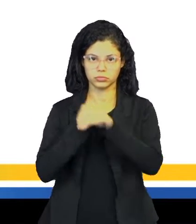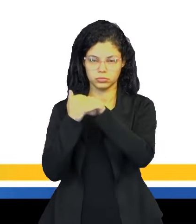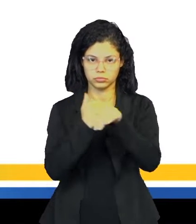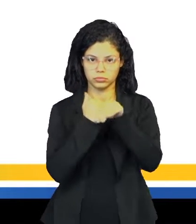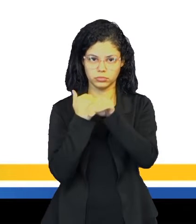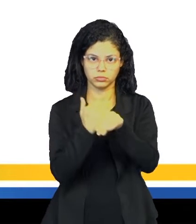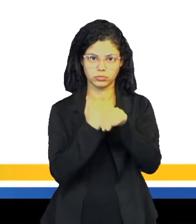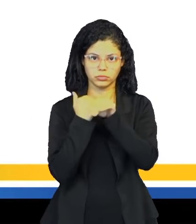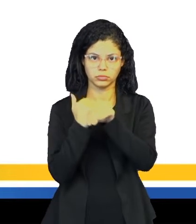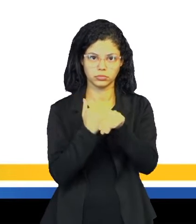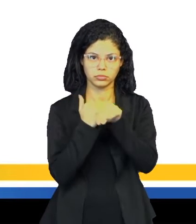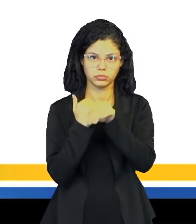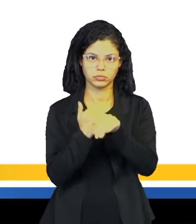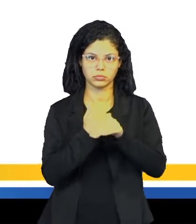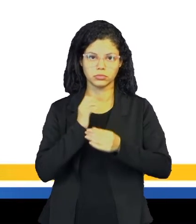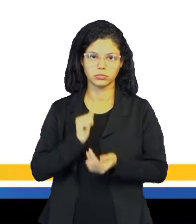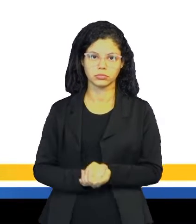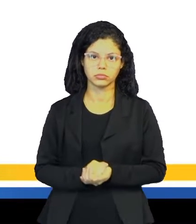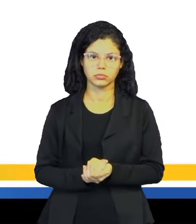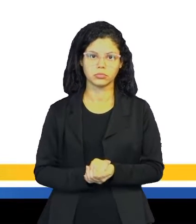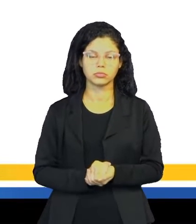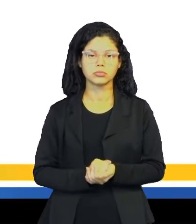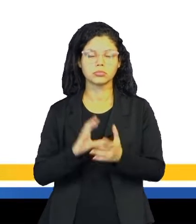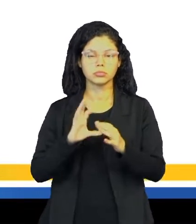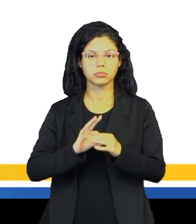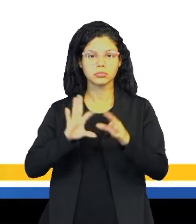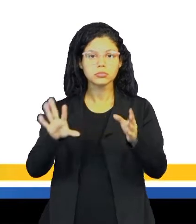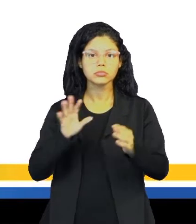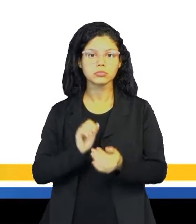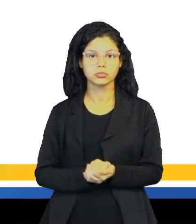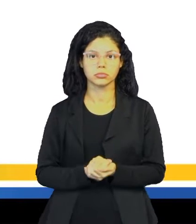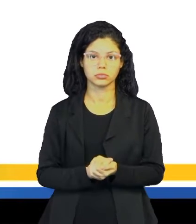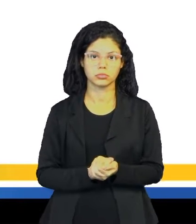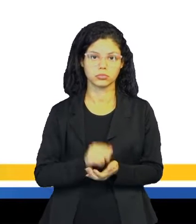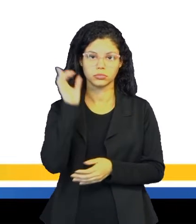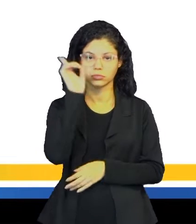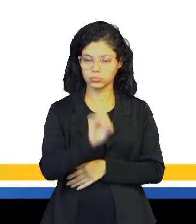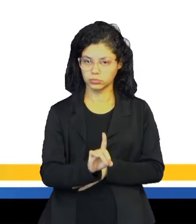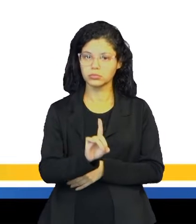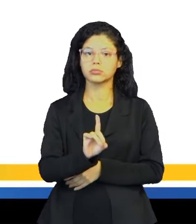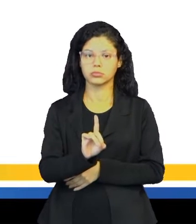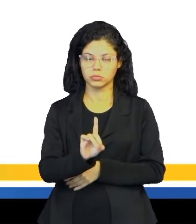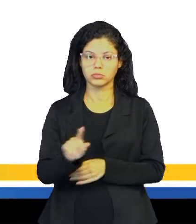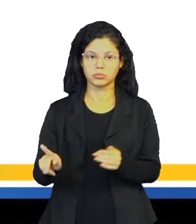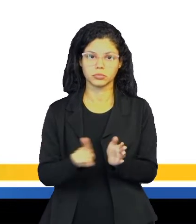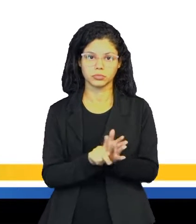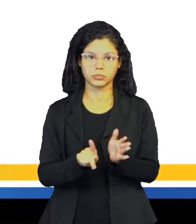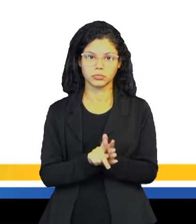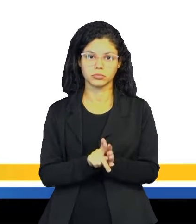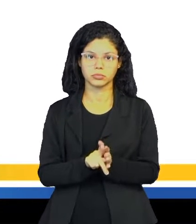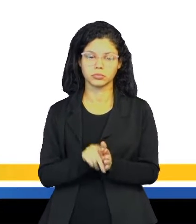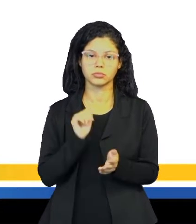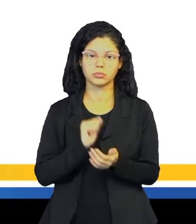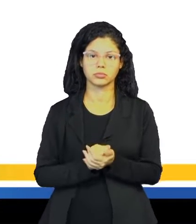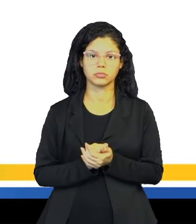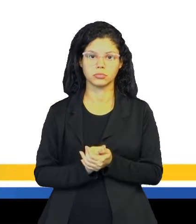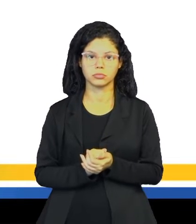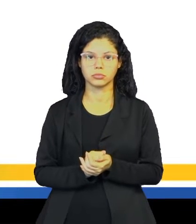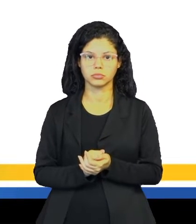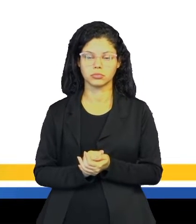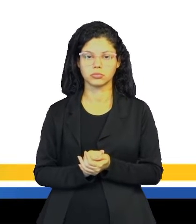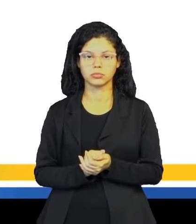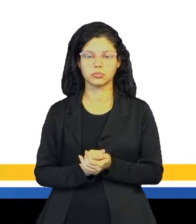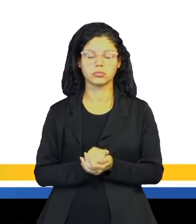ela é balizada pelos princípios da igualdade e da liberdade e pelos direitos de participação, e contestação.